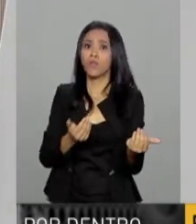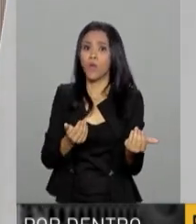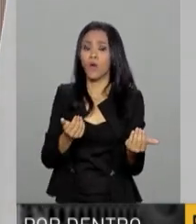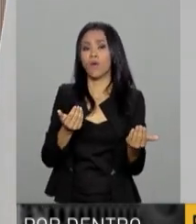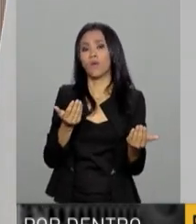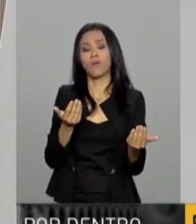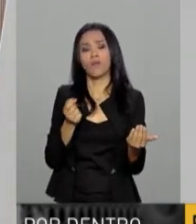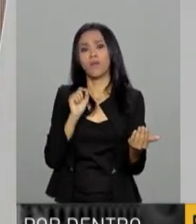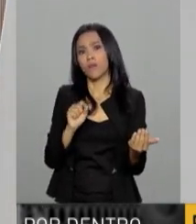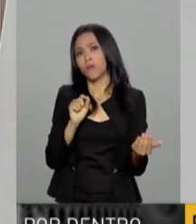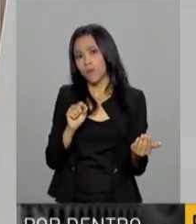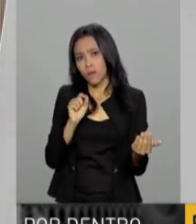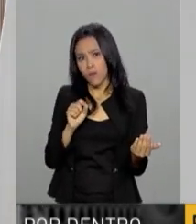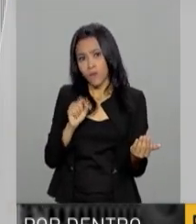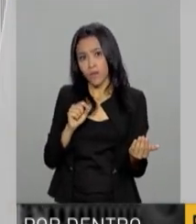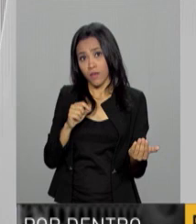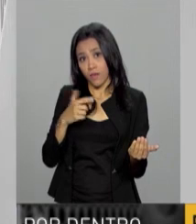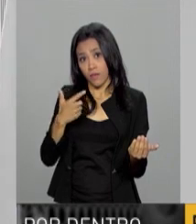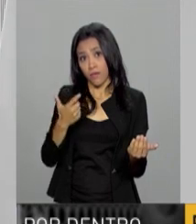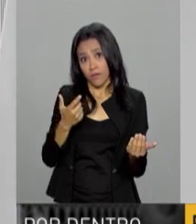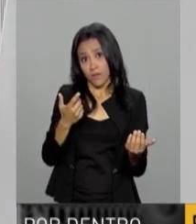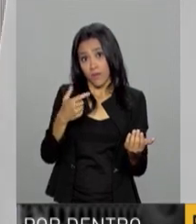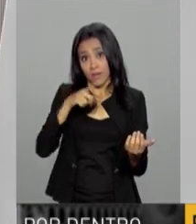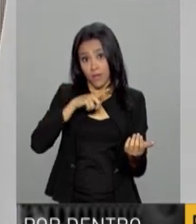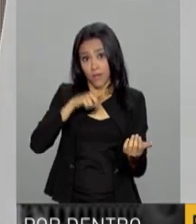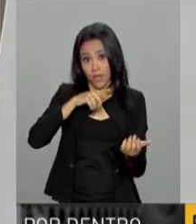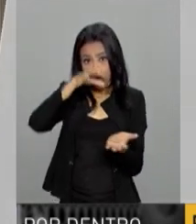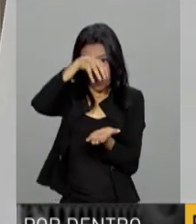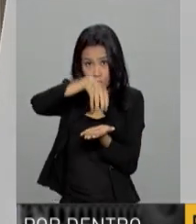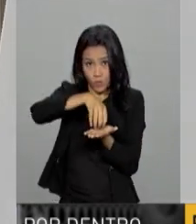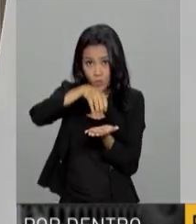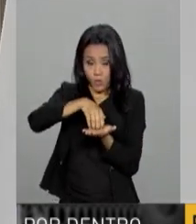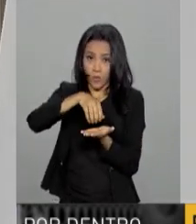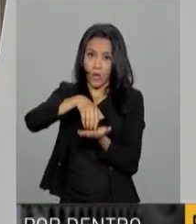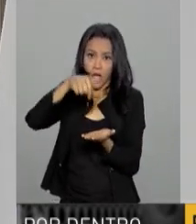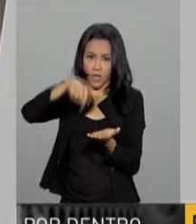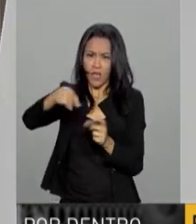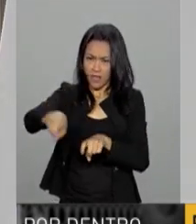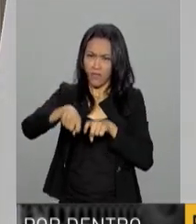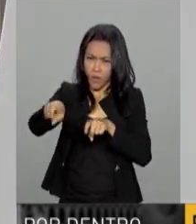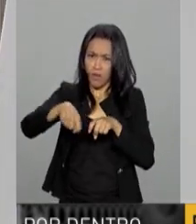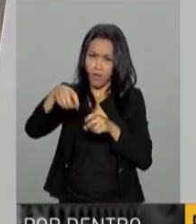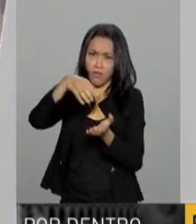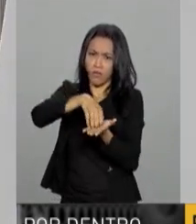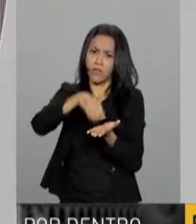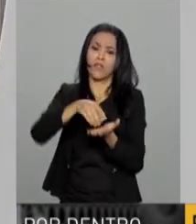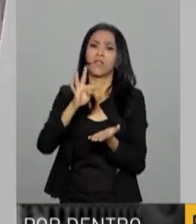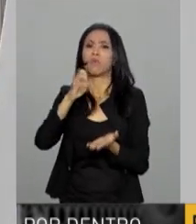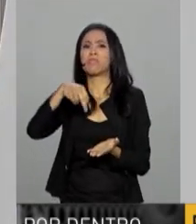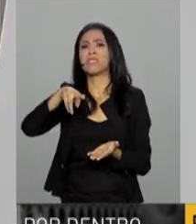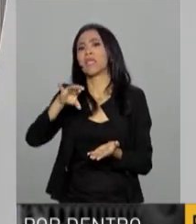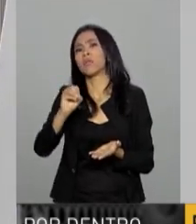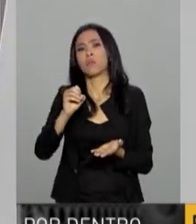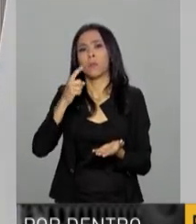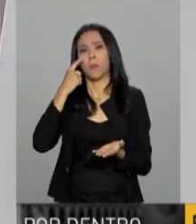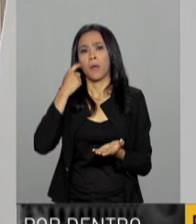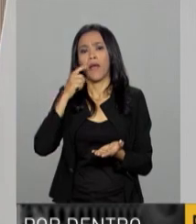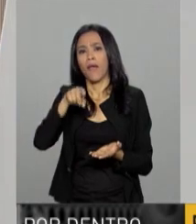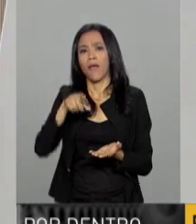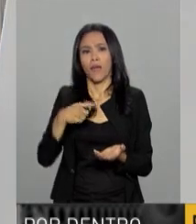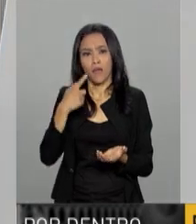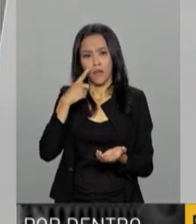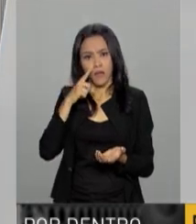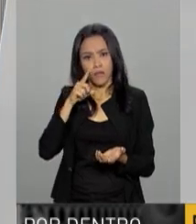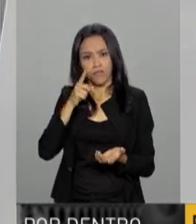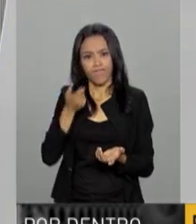delinquência até mesmo tempo socioeducativo que a gente tem aqui na cidade na zona rural né e ameaçando é servidores é